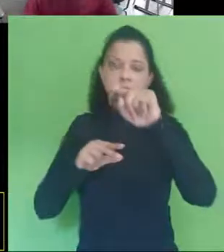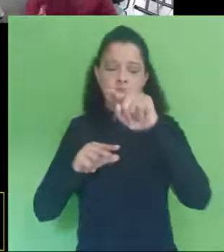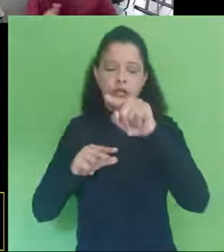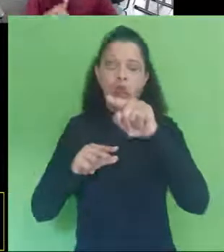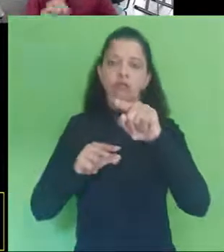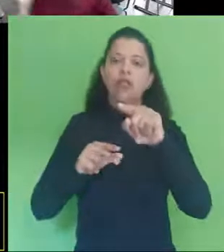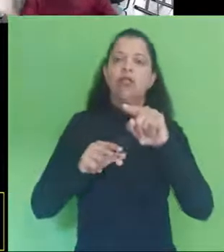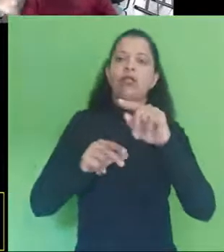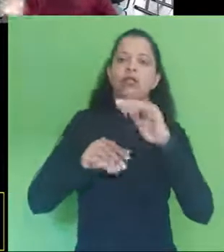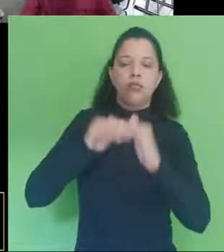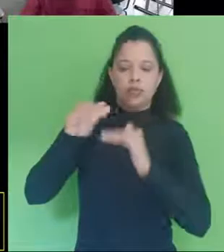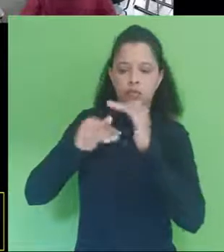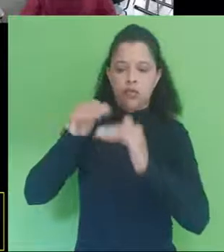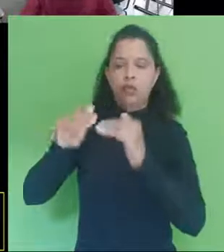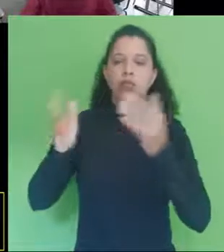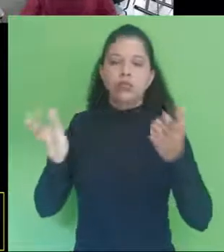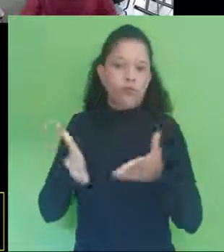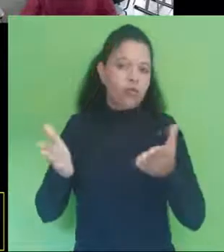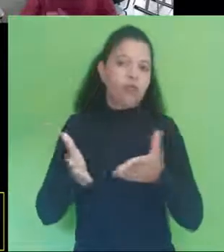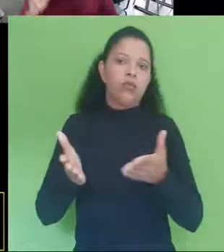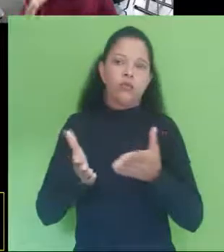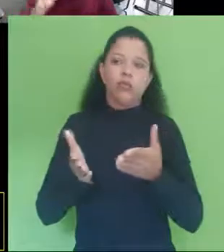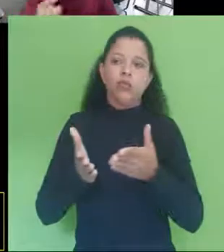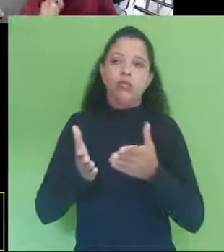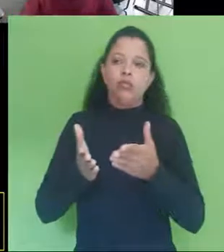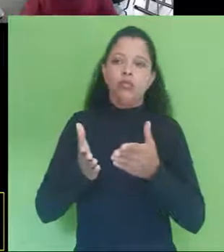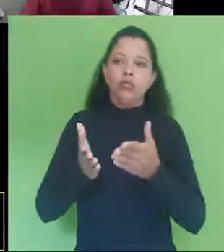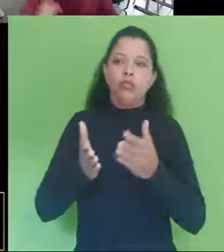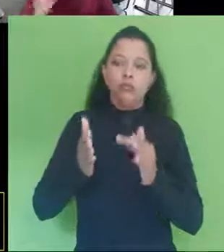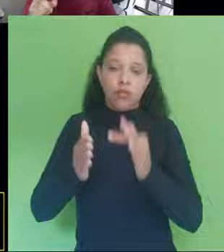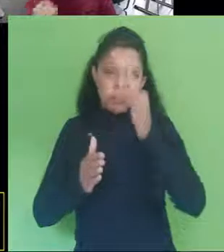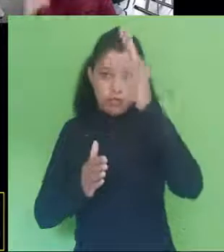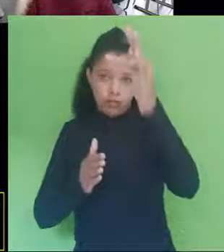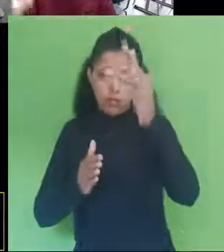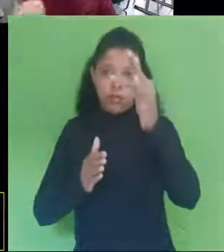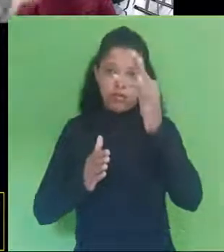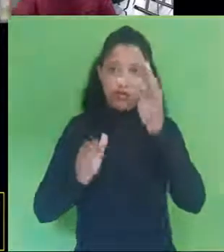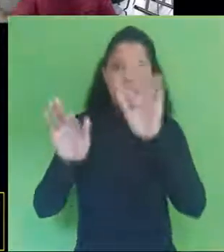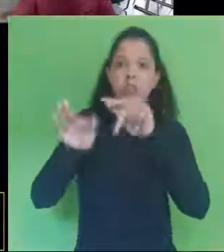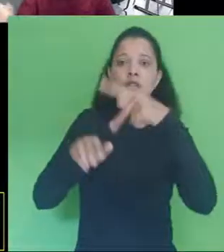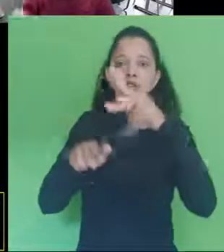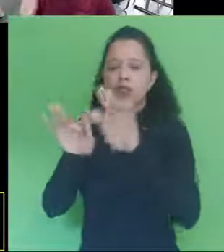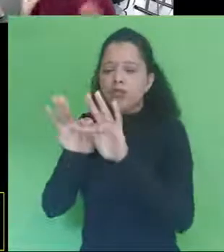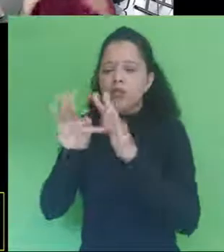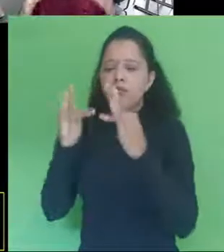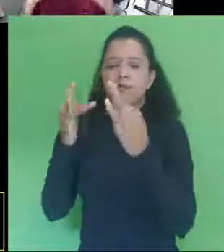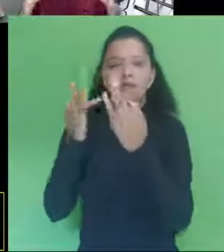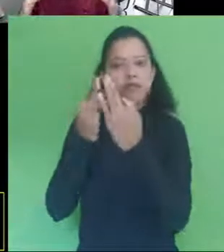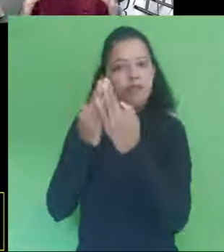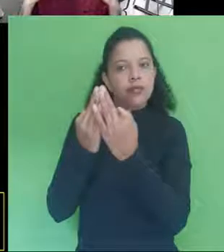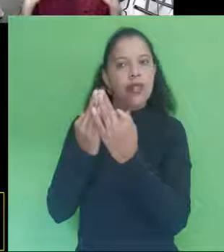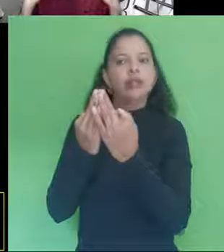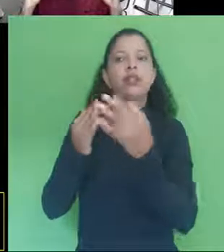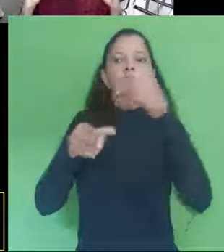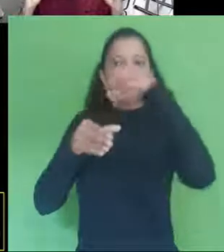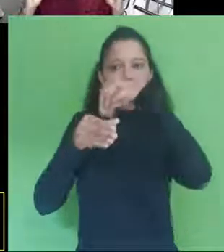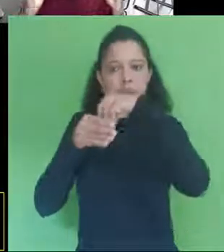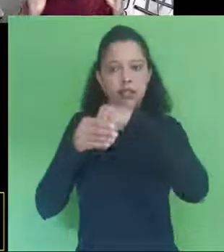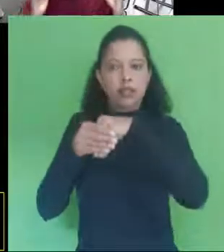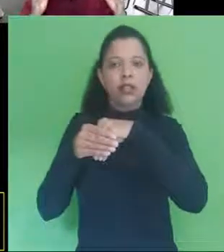fazemos hoje, estamos construindo o futuro dos seus filhos, dos seus netos, bisnetos, tataranetos.